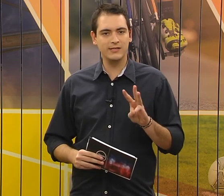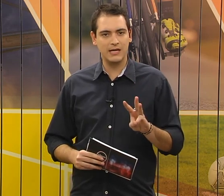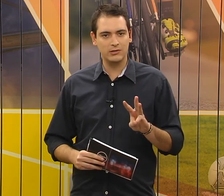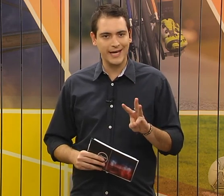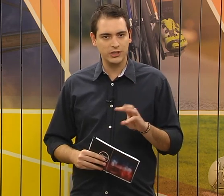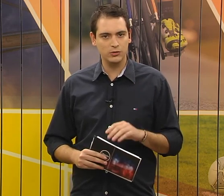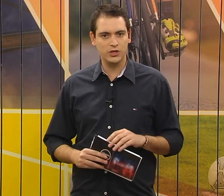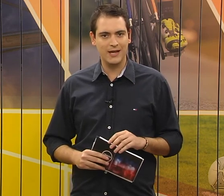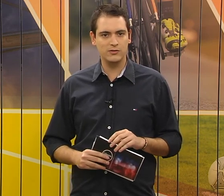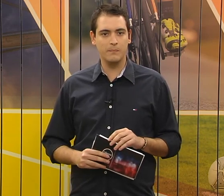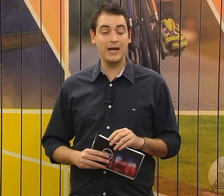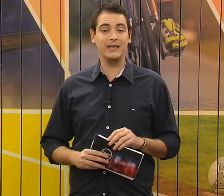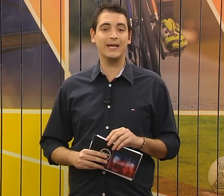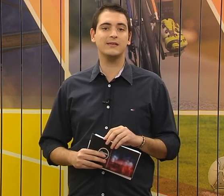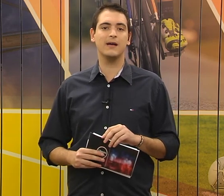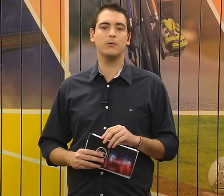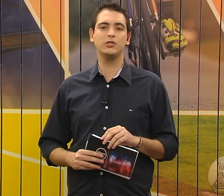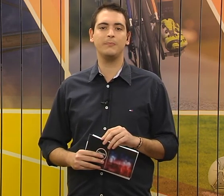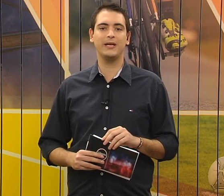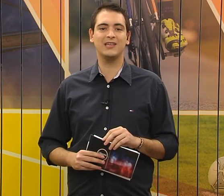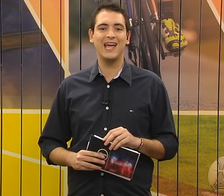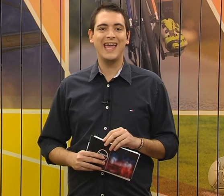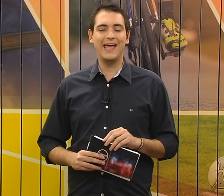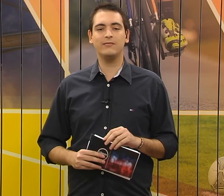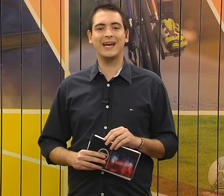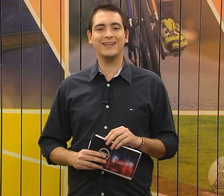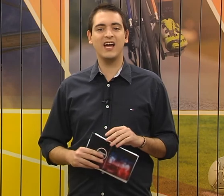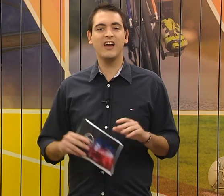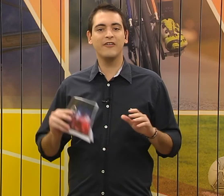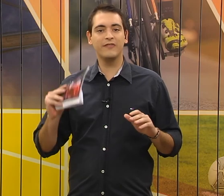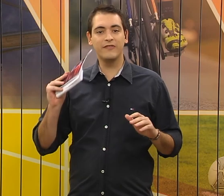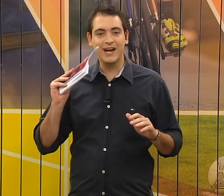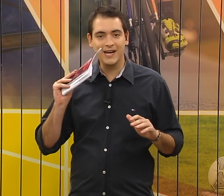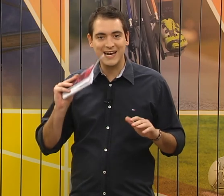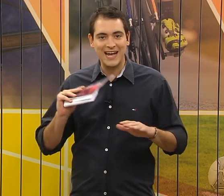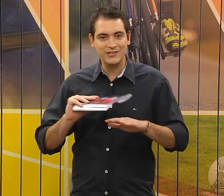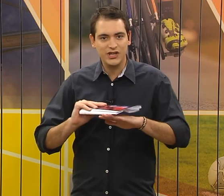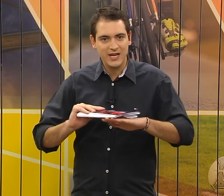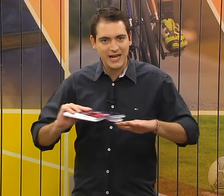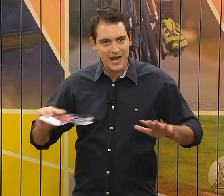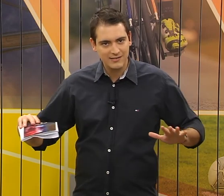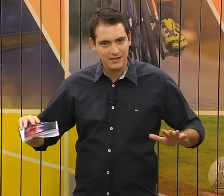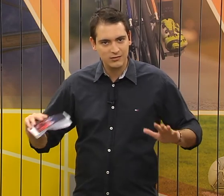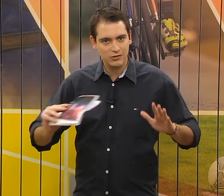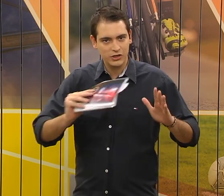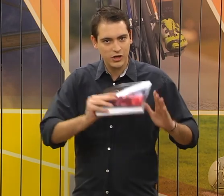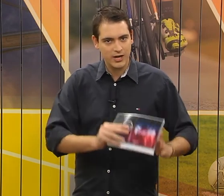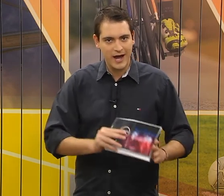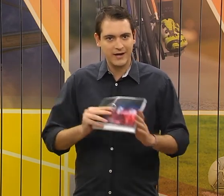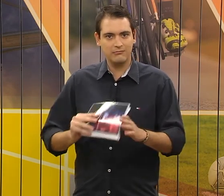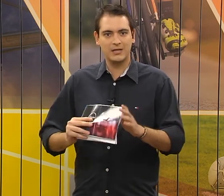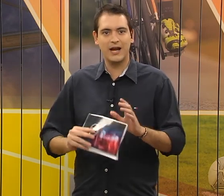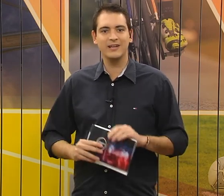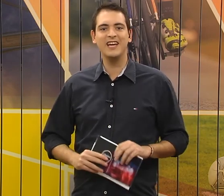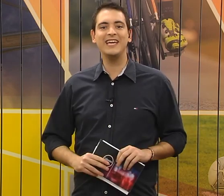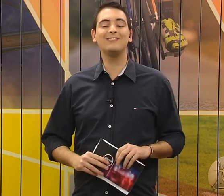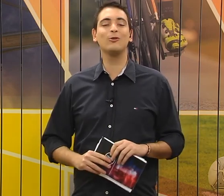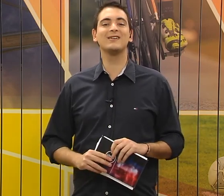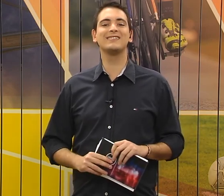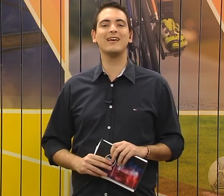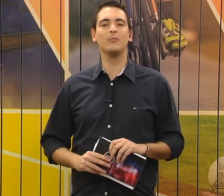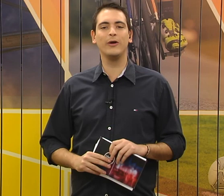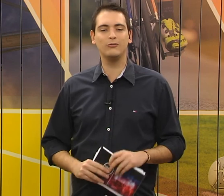3 horas da tarde, no ginásio Paineiras da Ponte Preta, entrada franca, de graça, só chegar, entrar